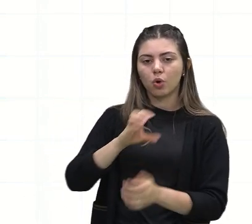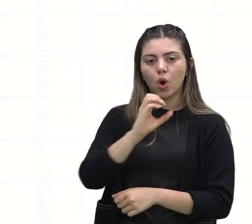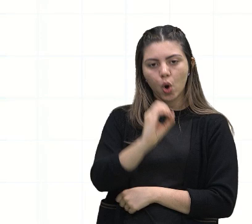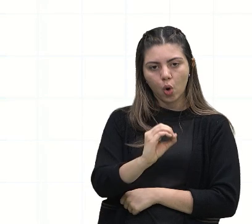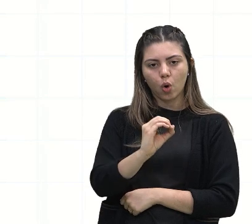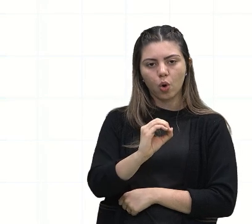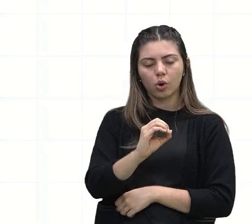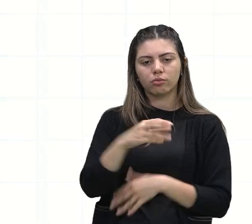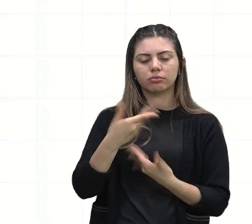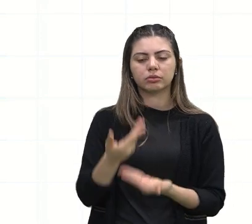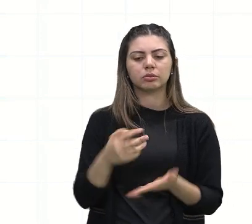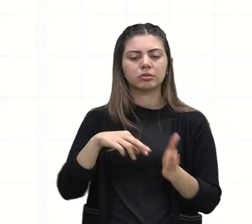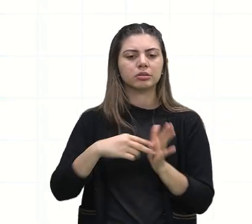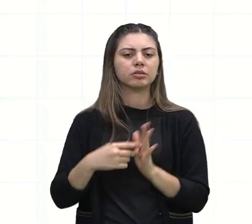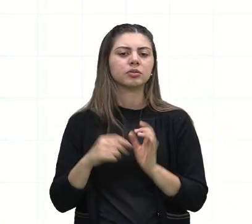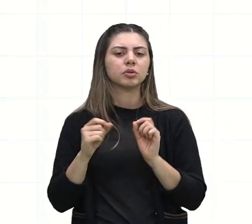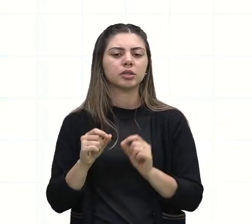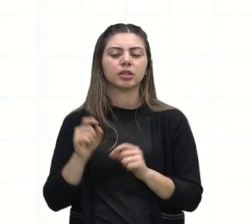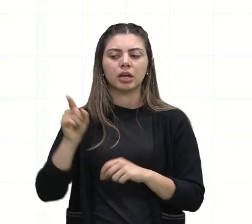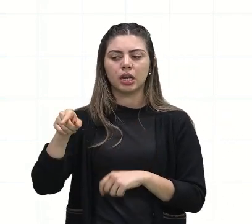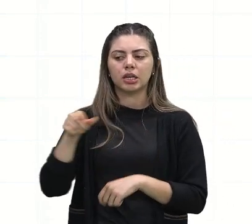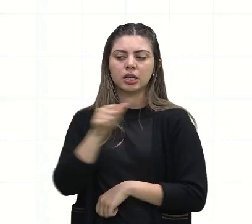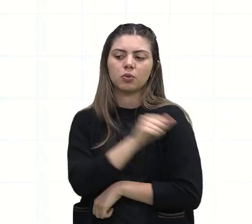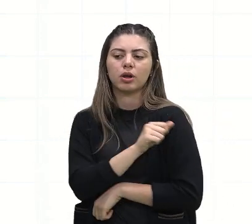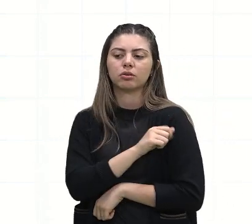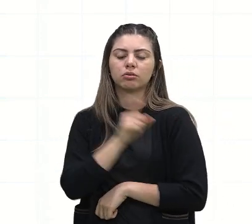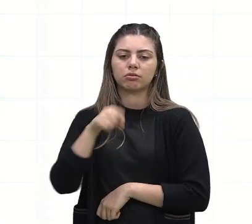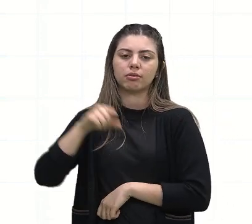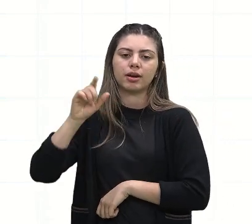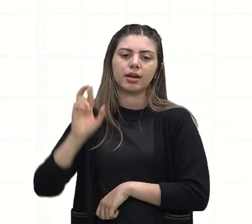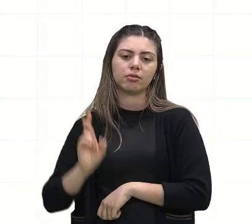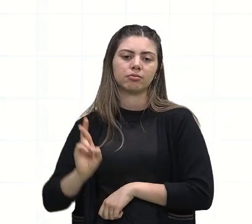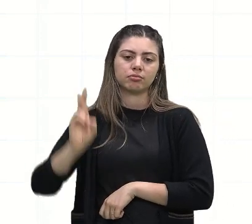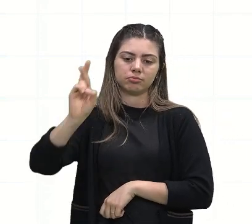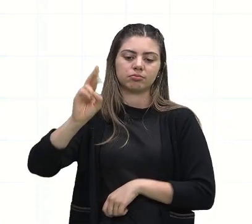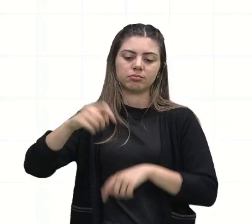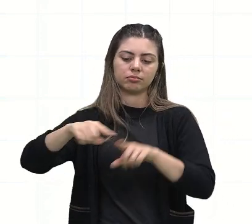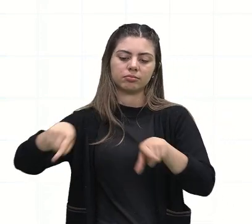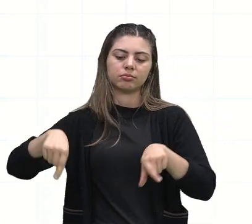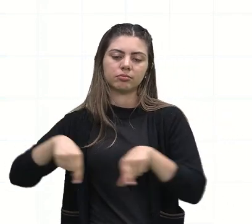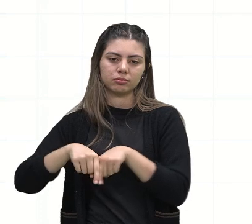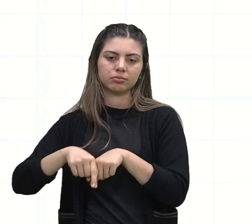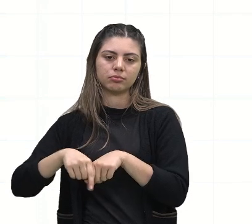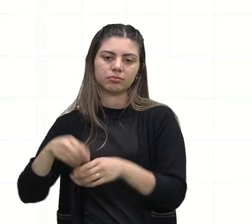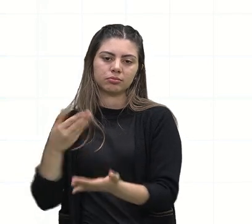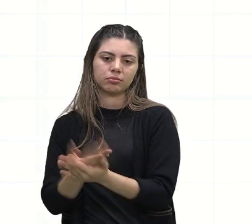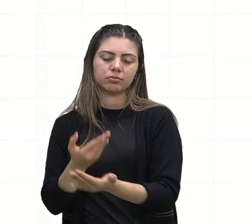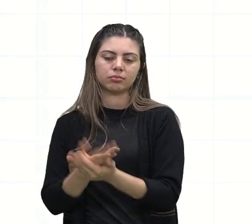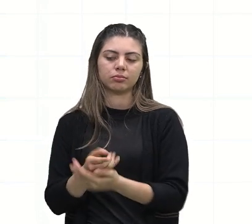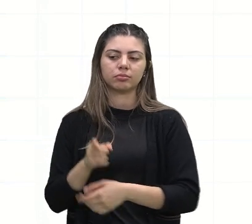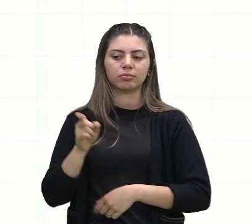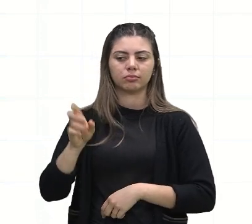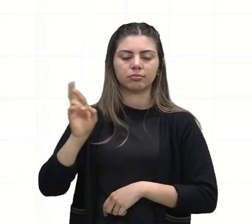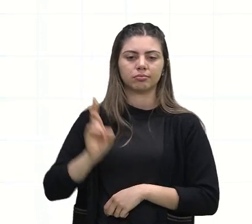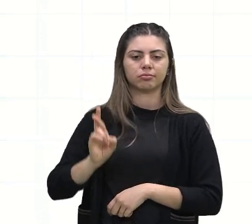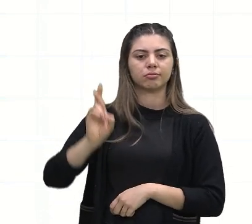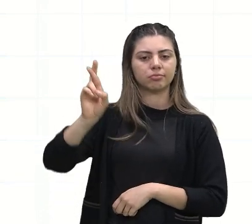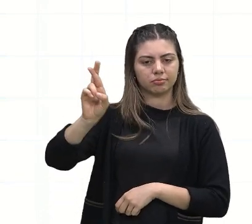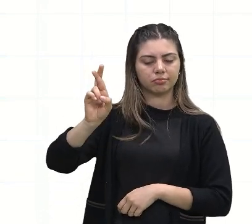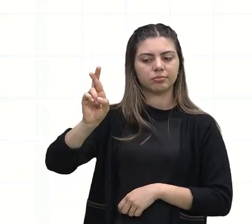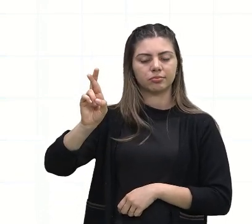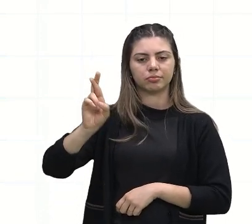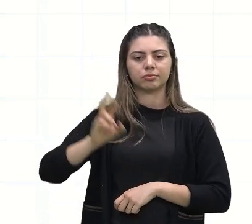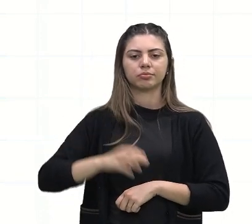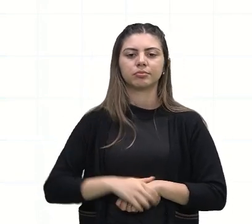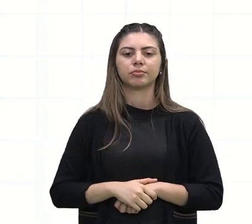né? Significa que esse aluno é o que? É o líder da turma. Né? Ele tem aí uma influência sobre os